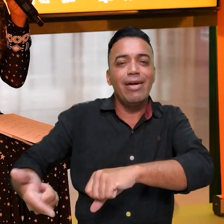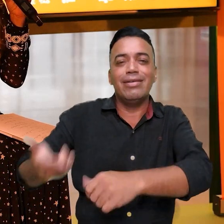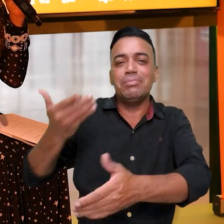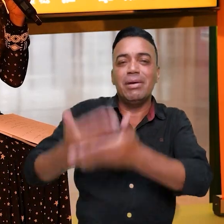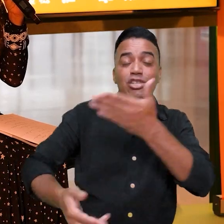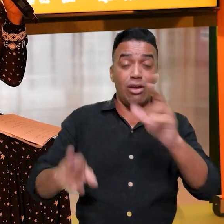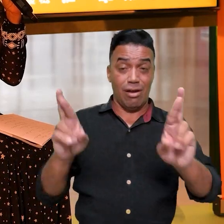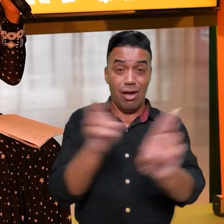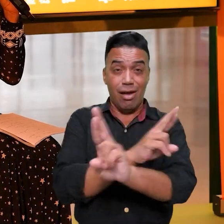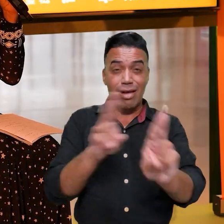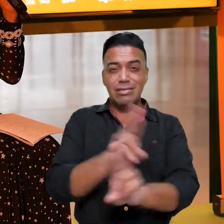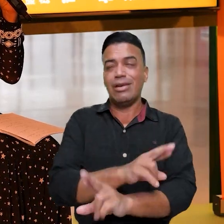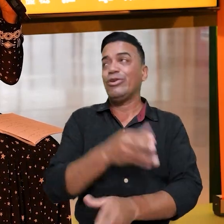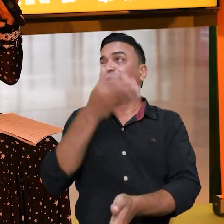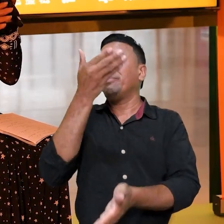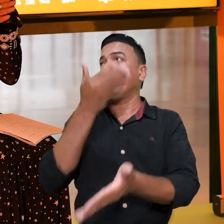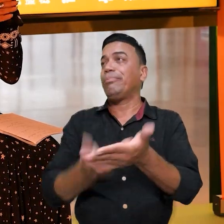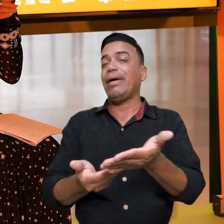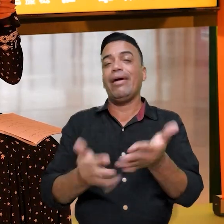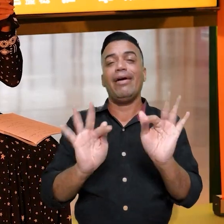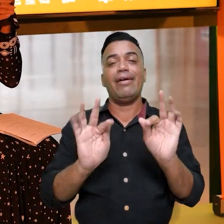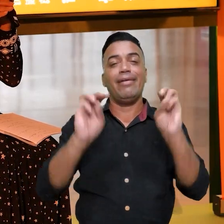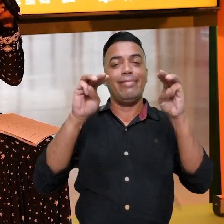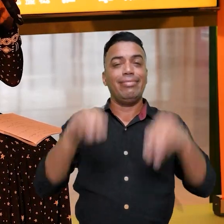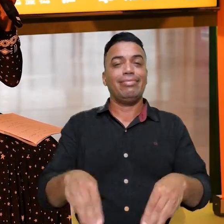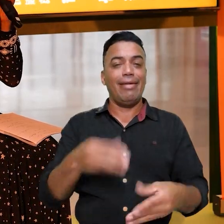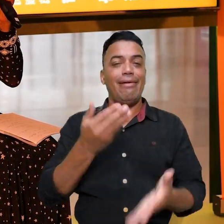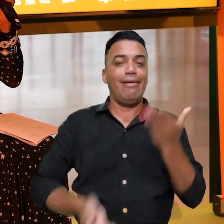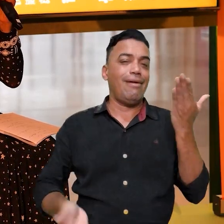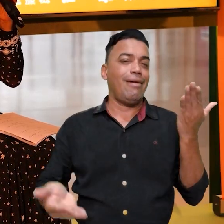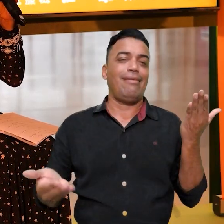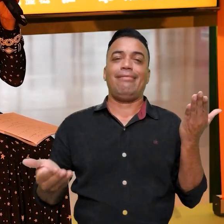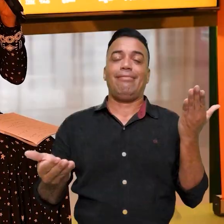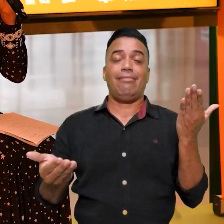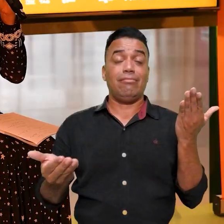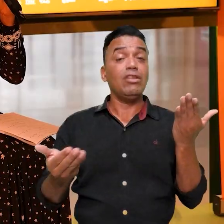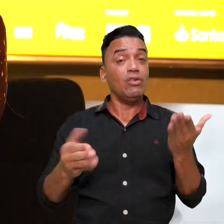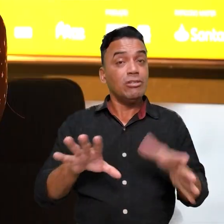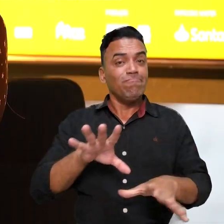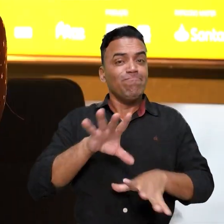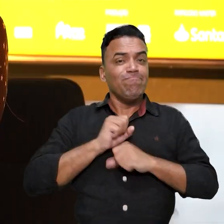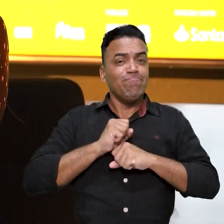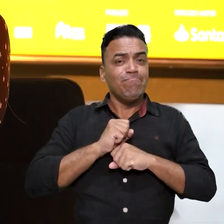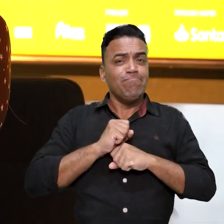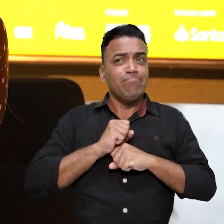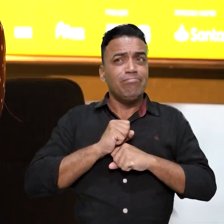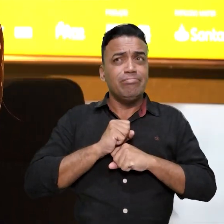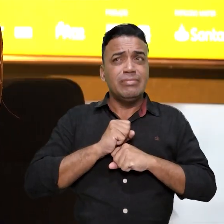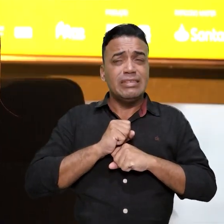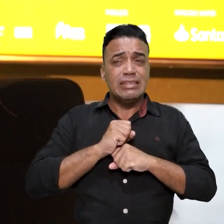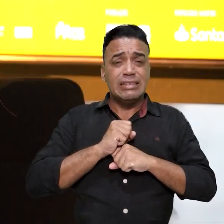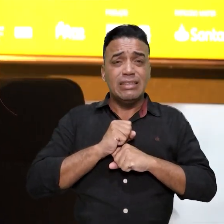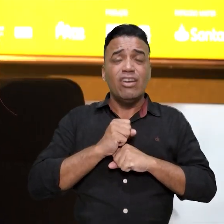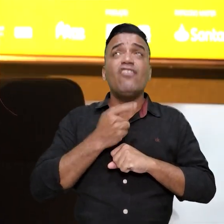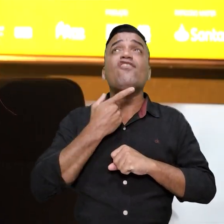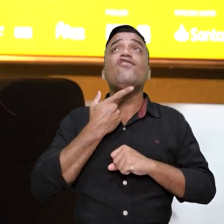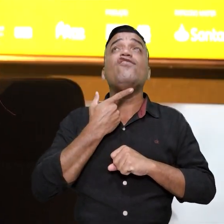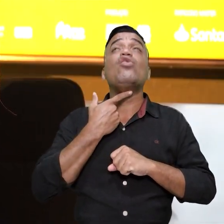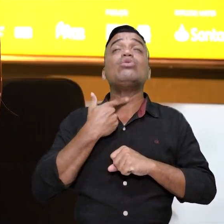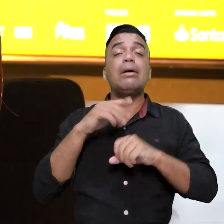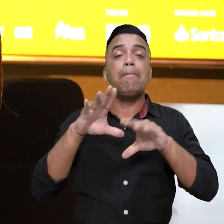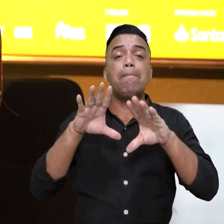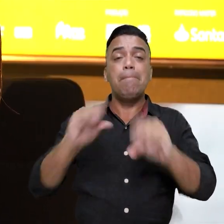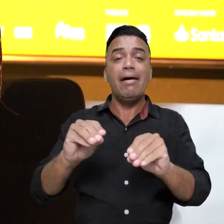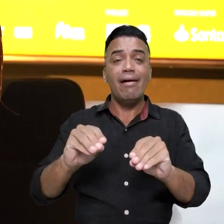se perderam. Então, assim, você reter isso, querer segurar e